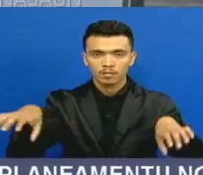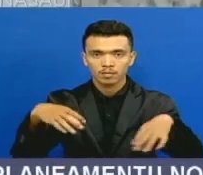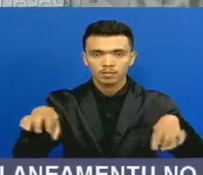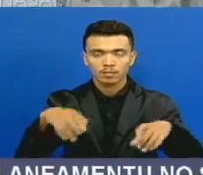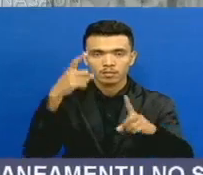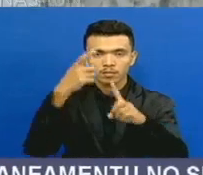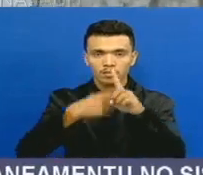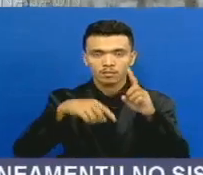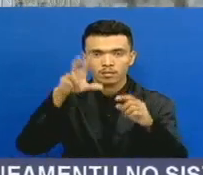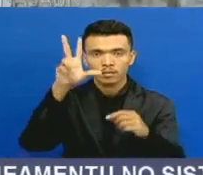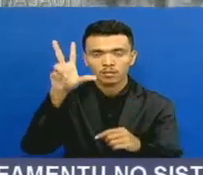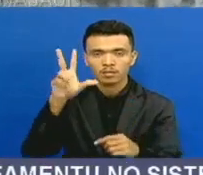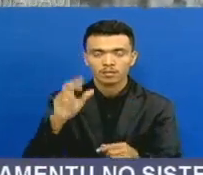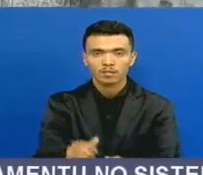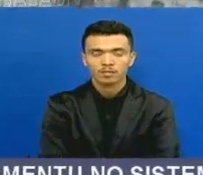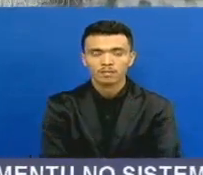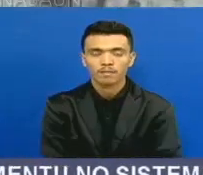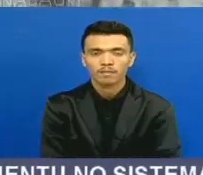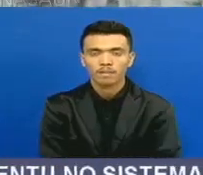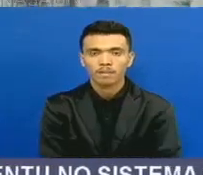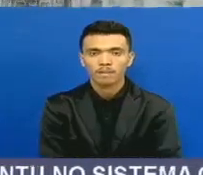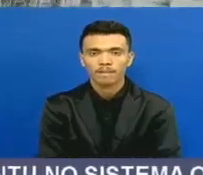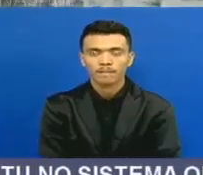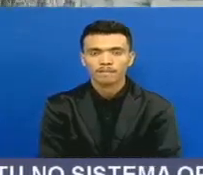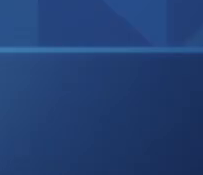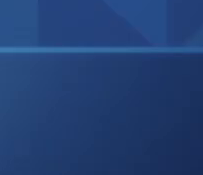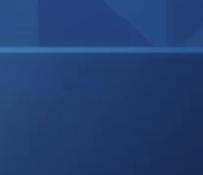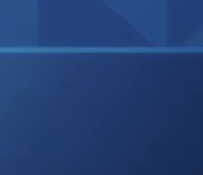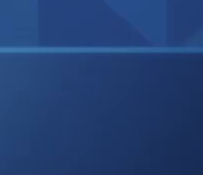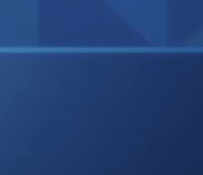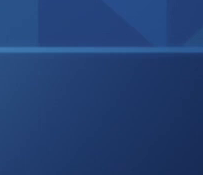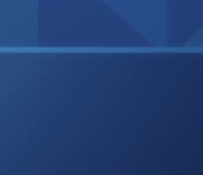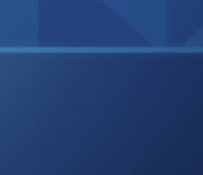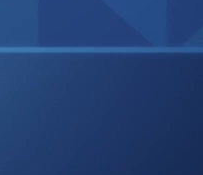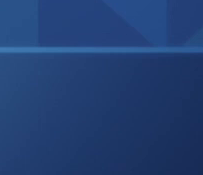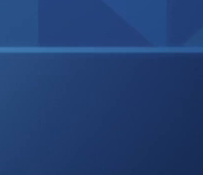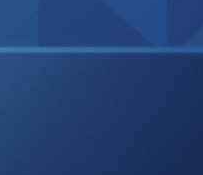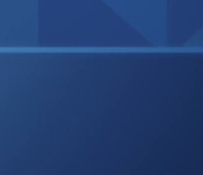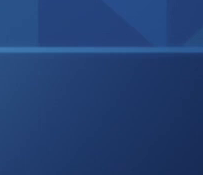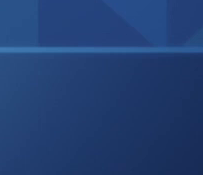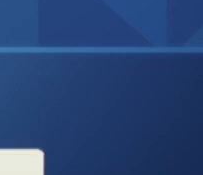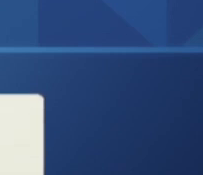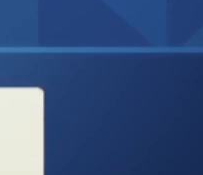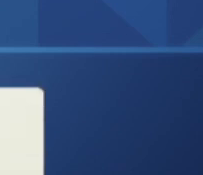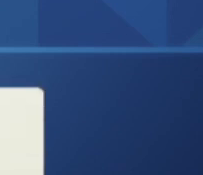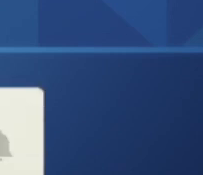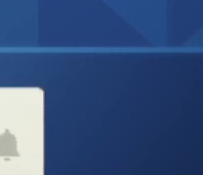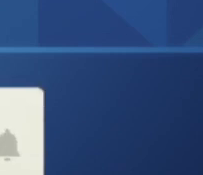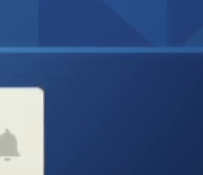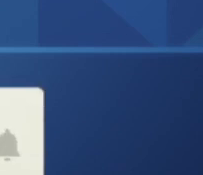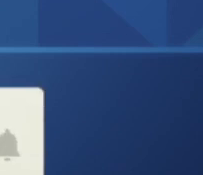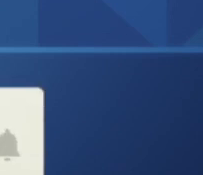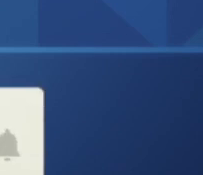tolu. Husiwe kusi ezidu nono RTTL. Hai, telespectadori satu hetan informasi